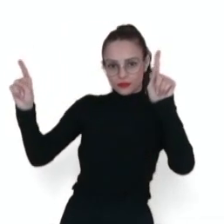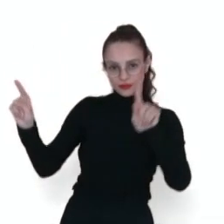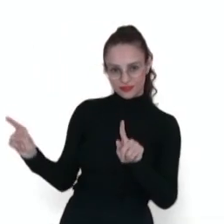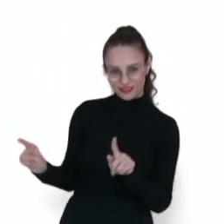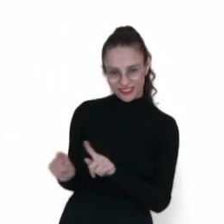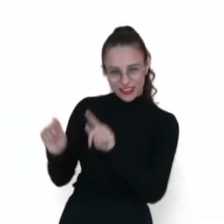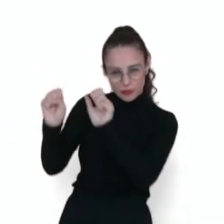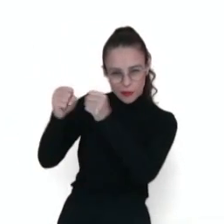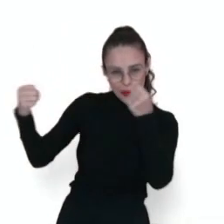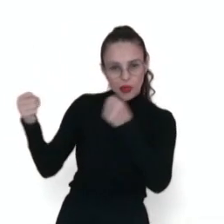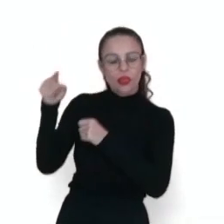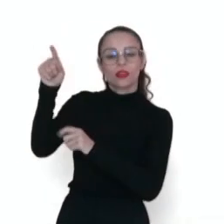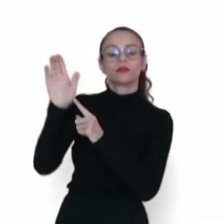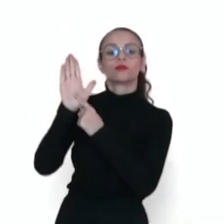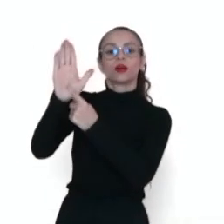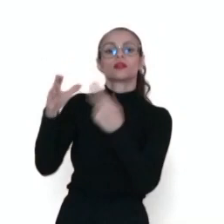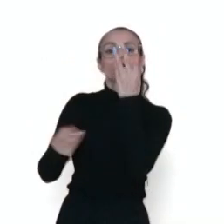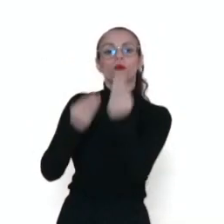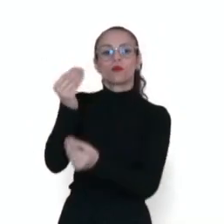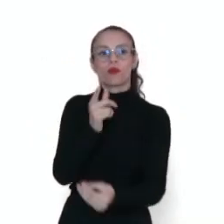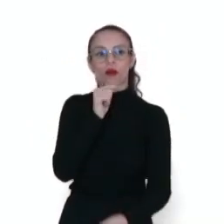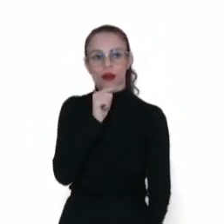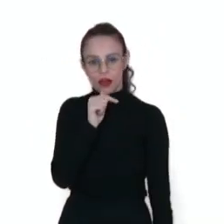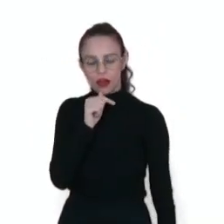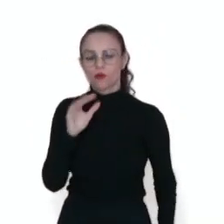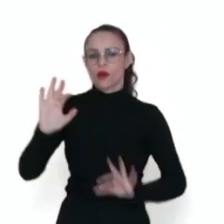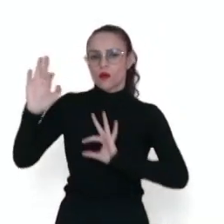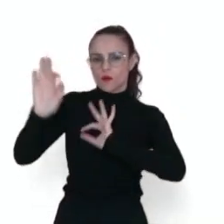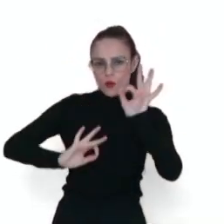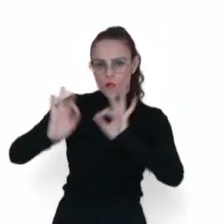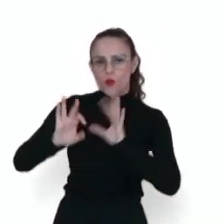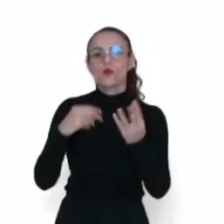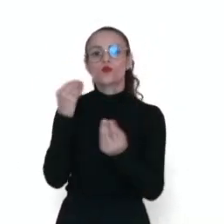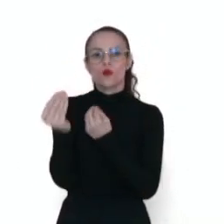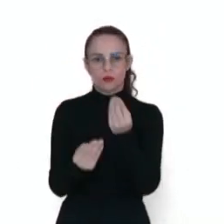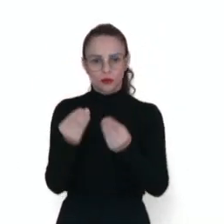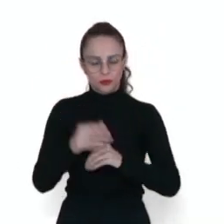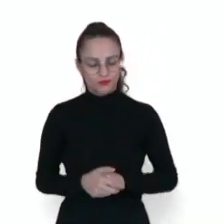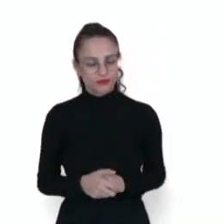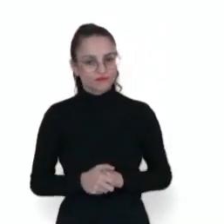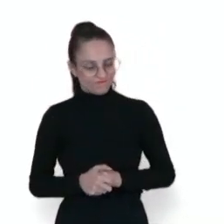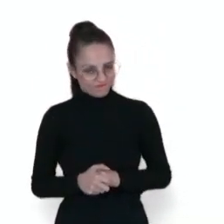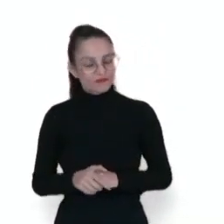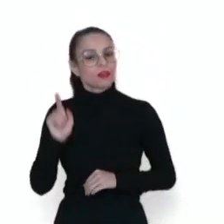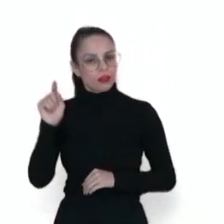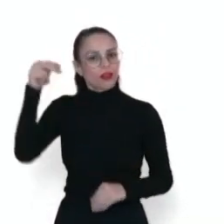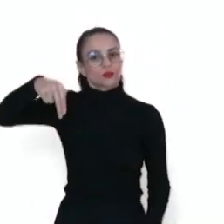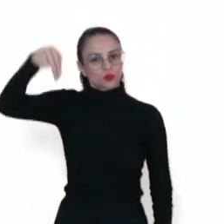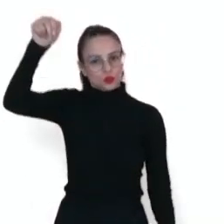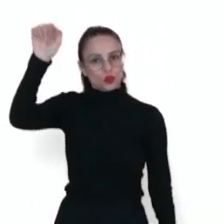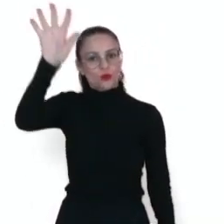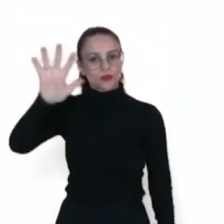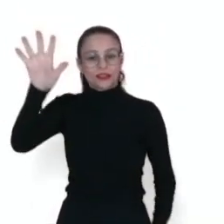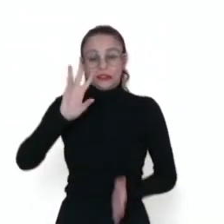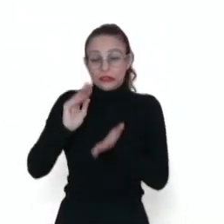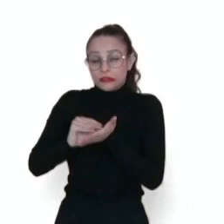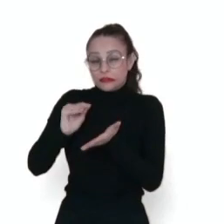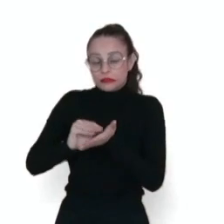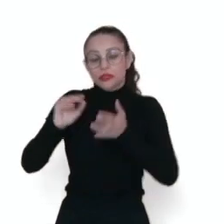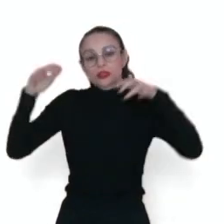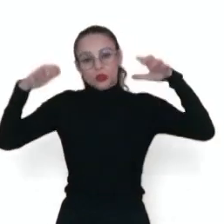da hidrografia, como ela está organizada no Nordeste, né? A escassez de chuva no Nordeste seco